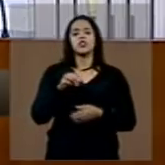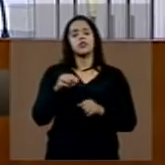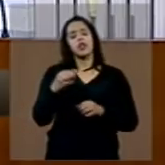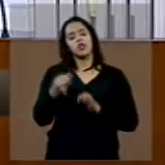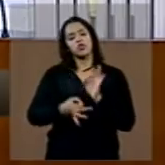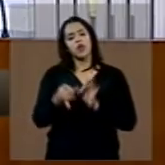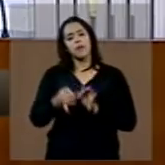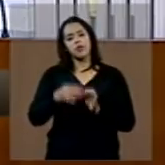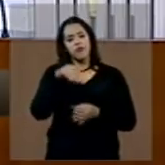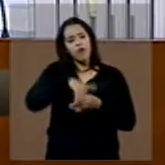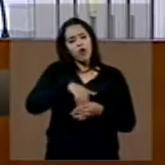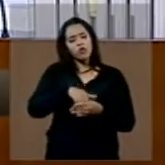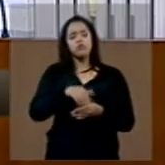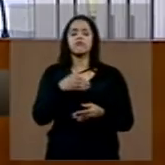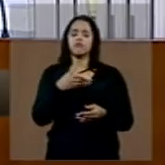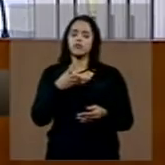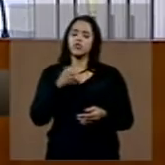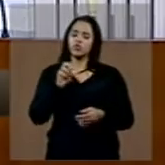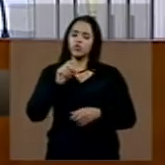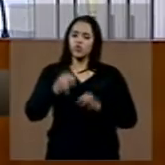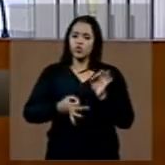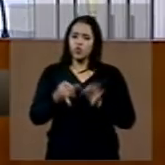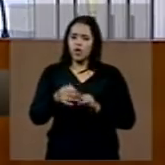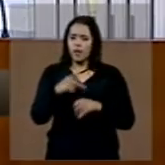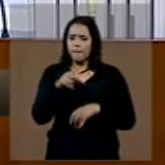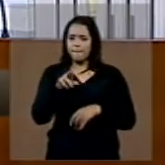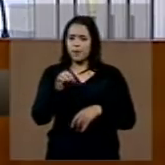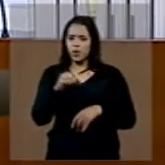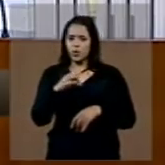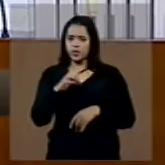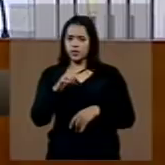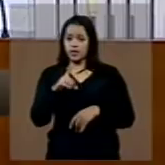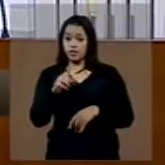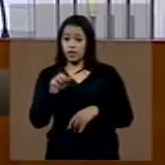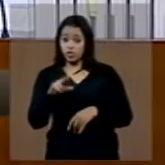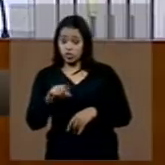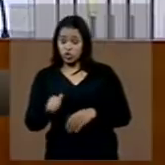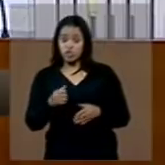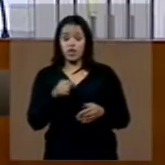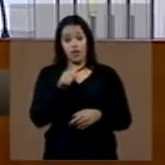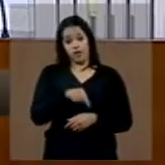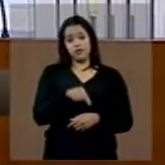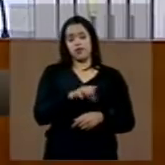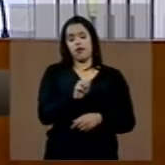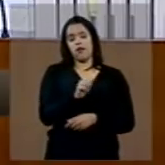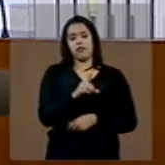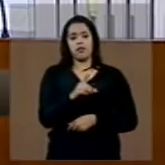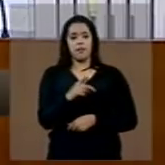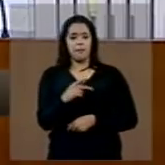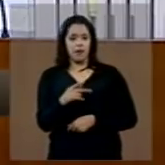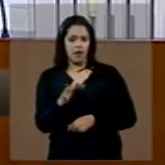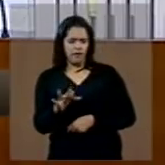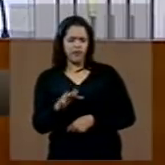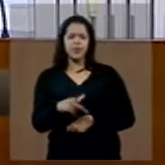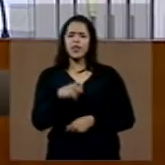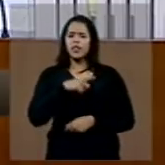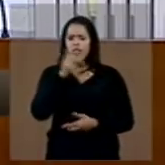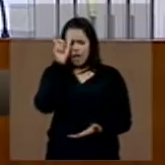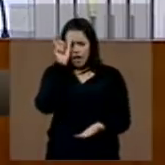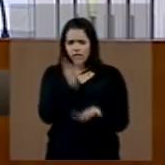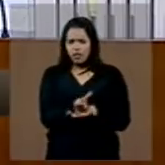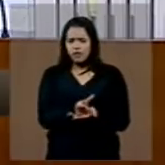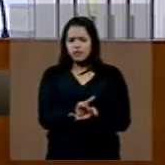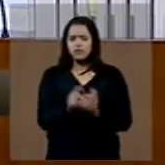votos proferidos, julgar procedente a ADPF. O eminente relator deixou uma tese que é